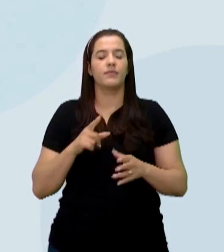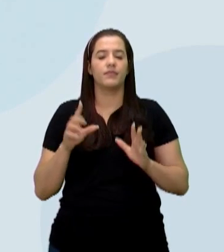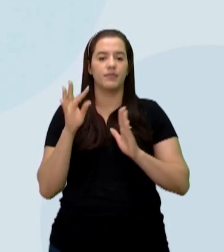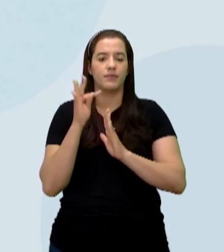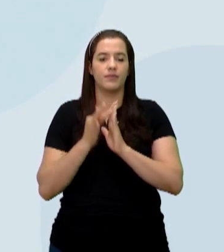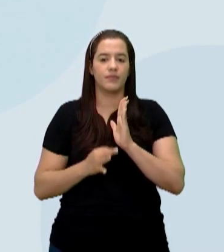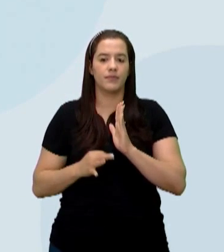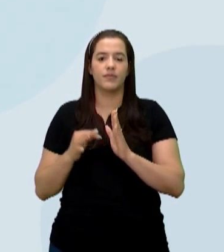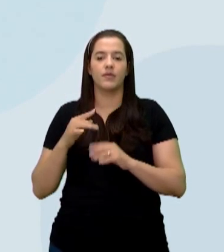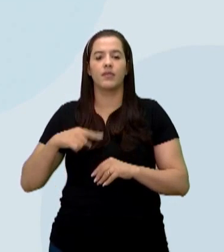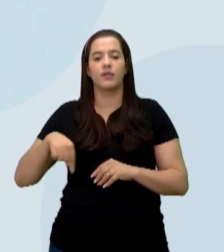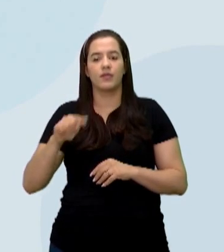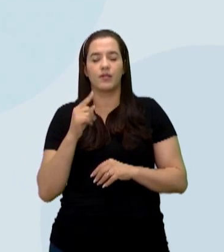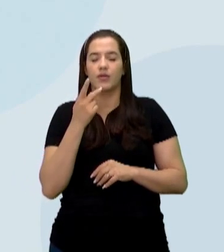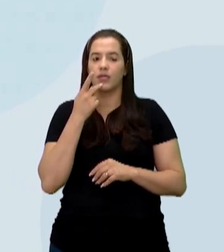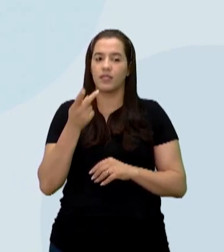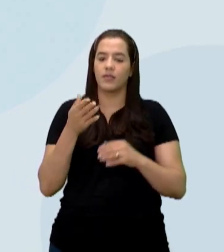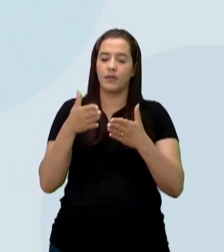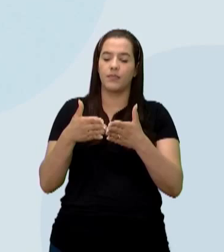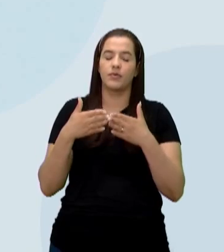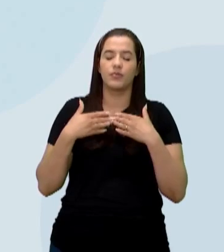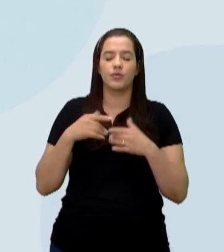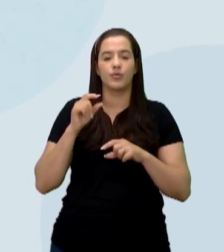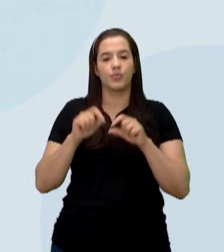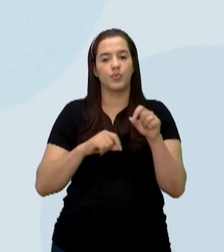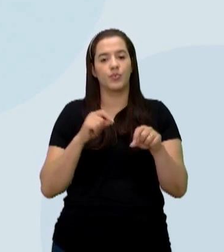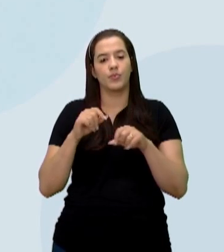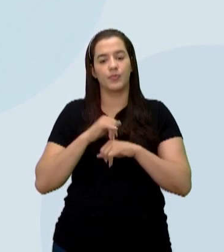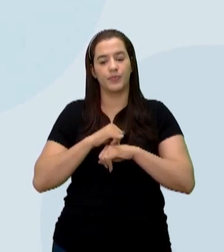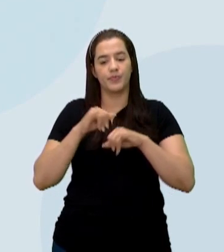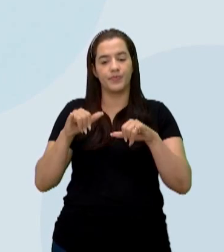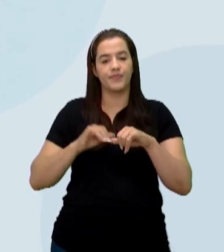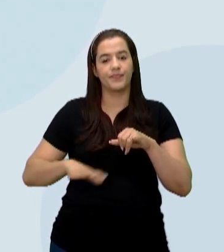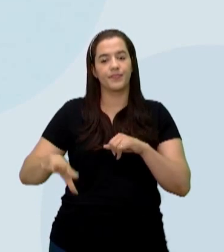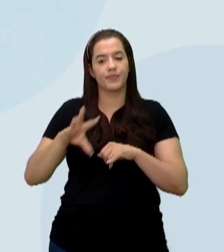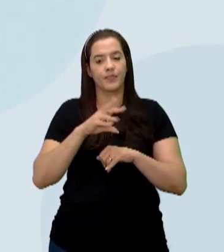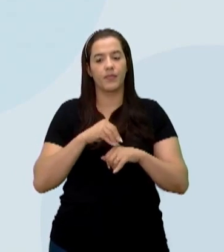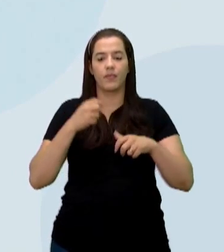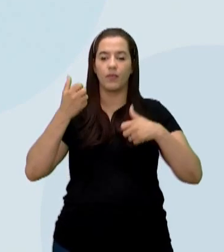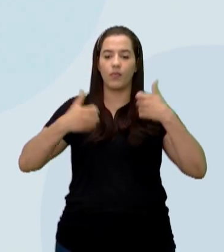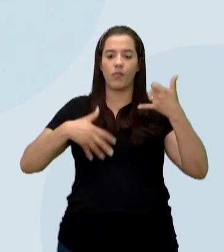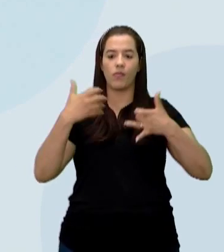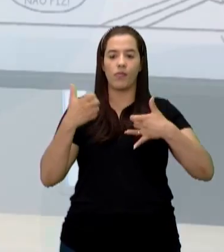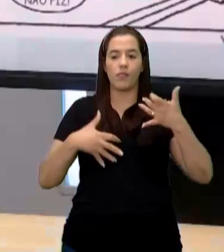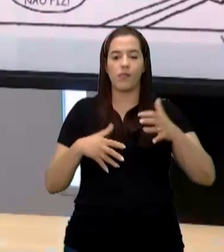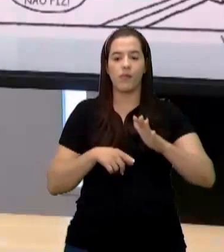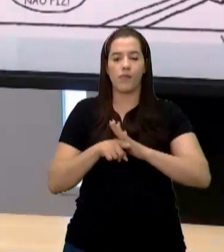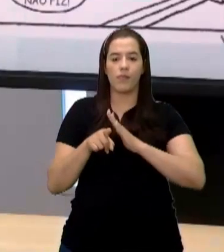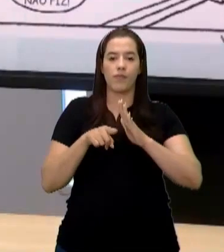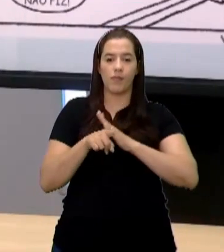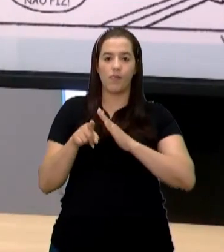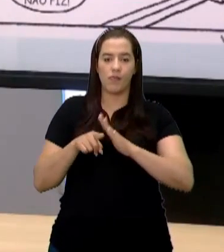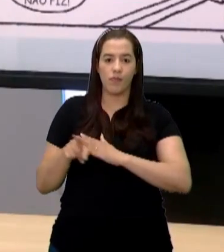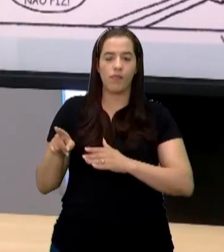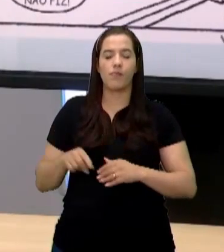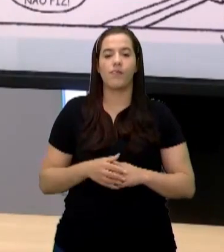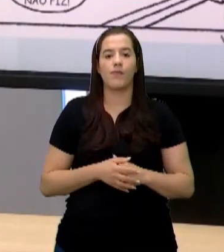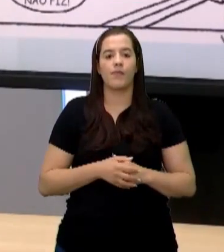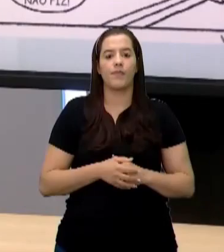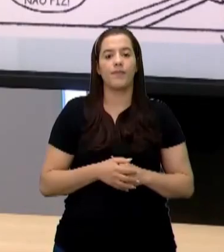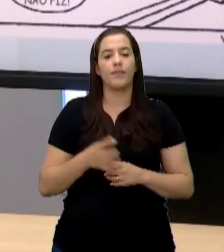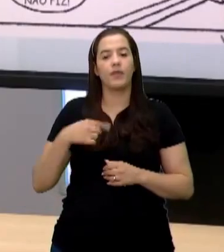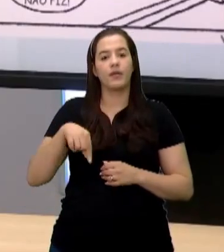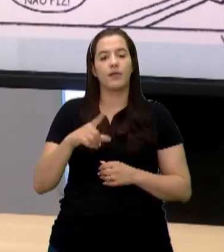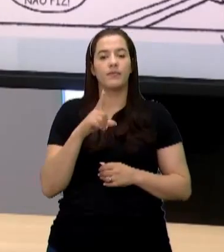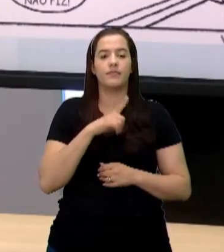que está sendo solicitado na introdução não, lá na questão, né? Na pergunta. Então, o que eles